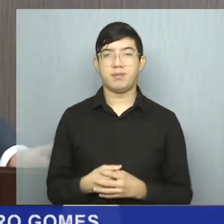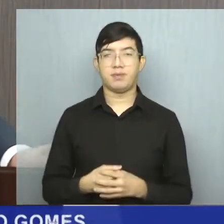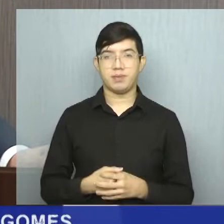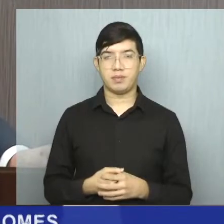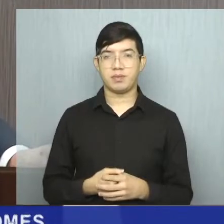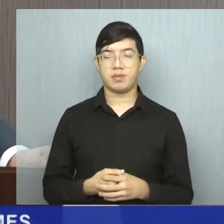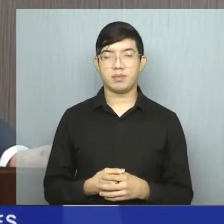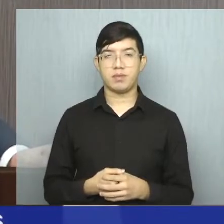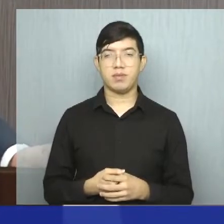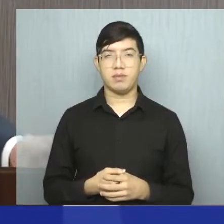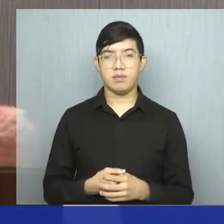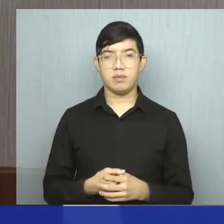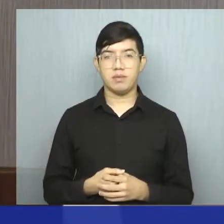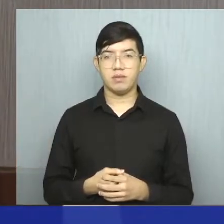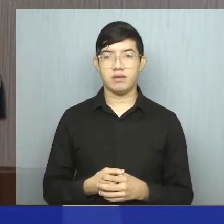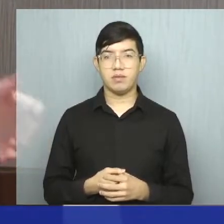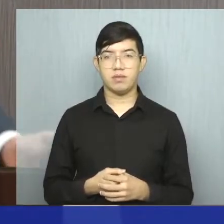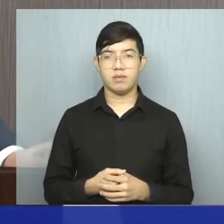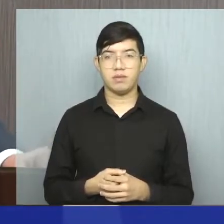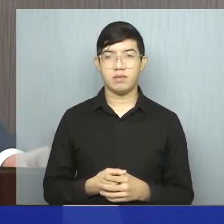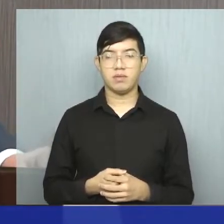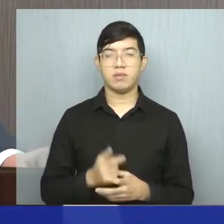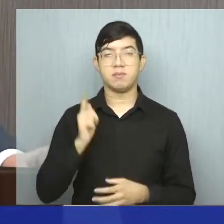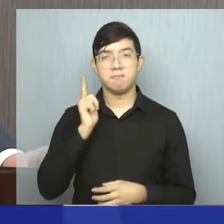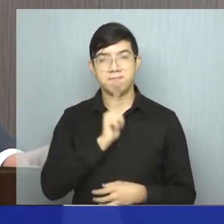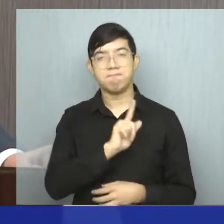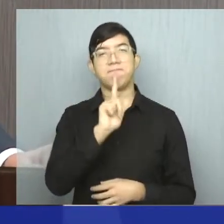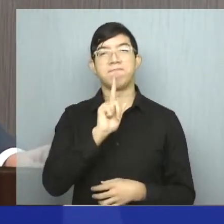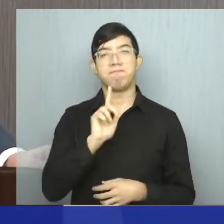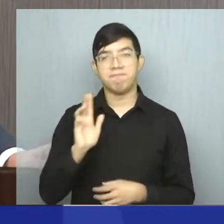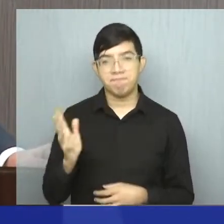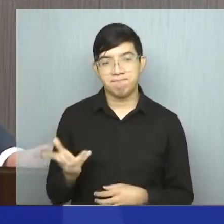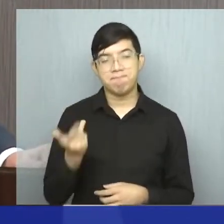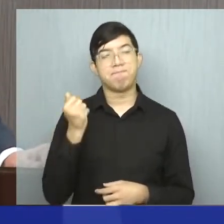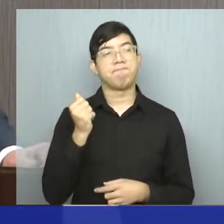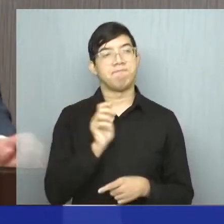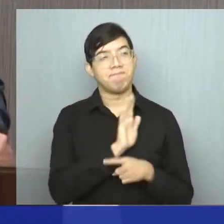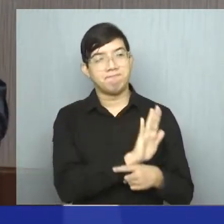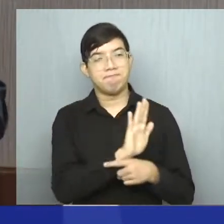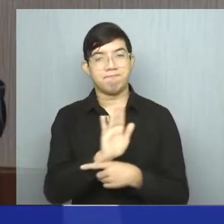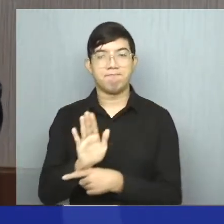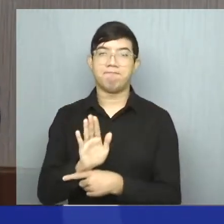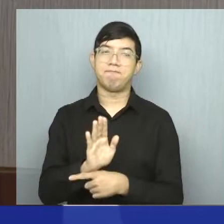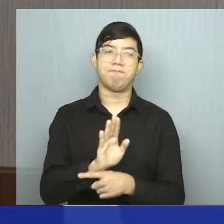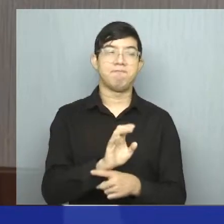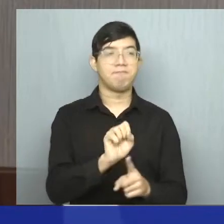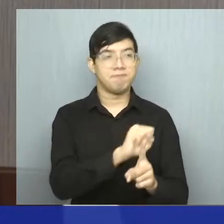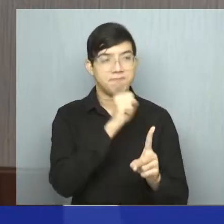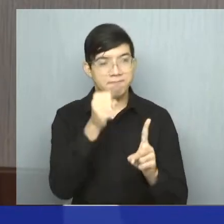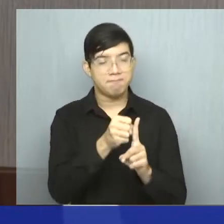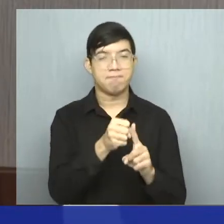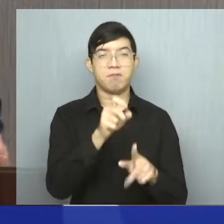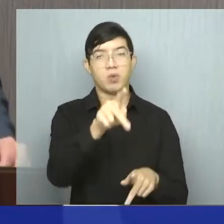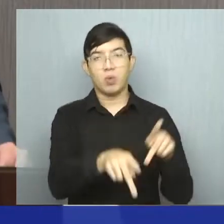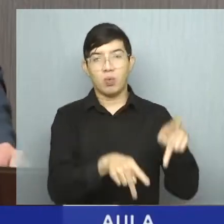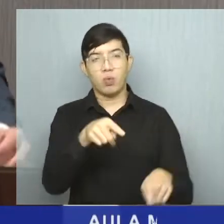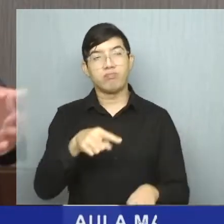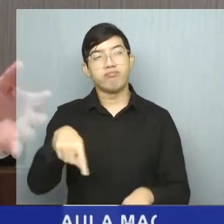consiga alcançar os anseios da nossa sociedade, os anseios dos